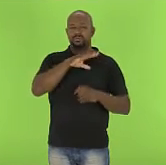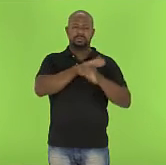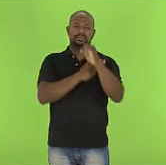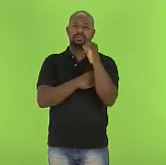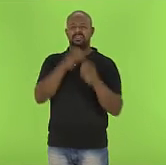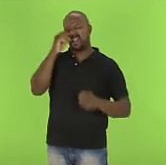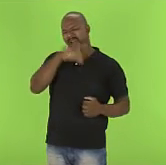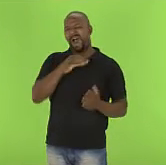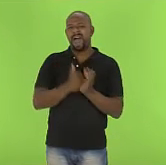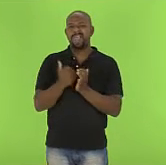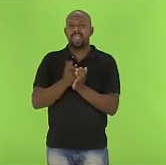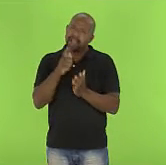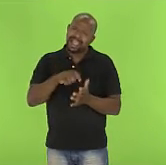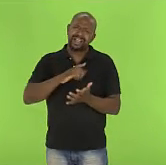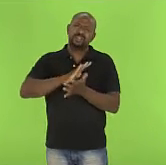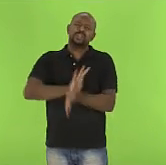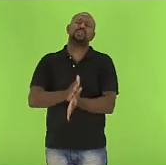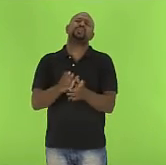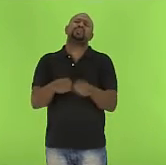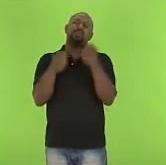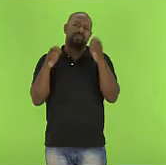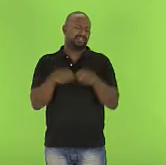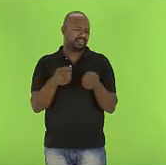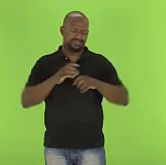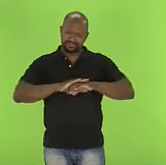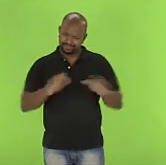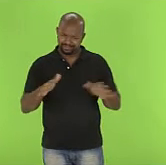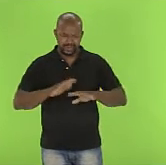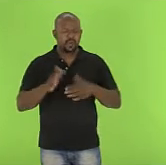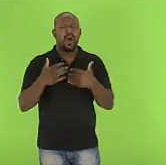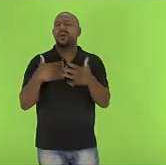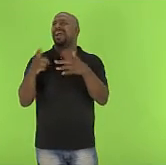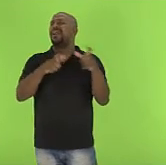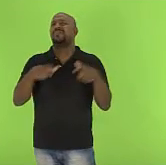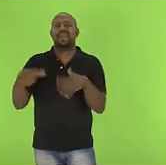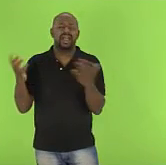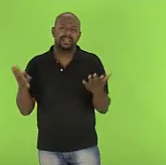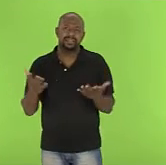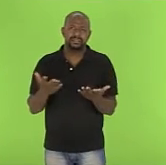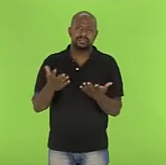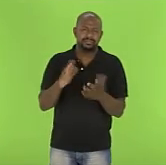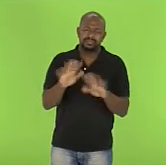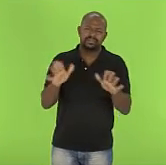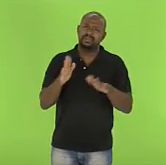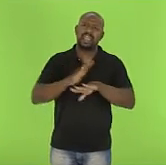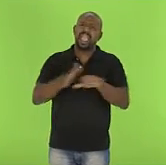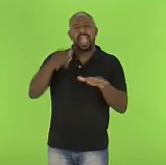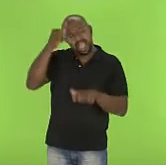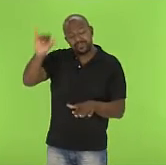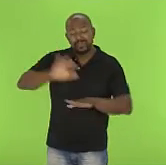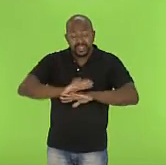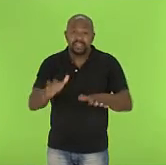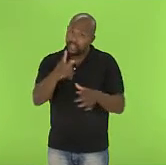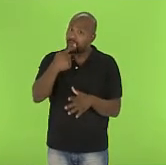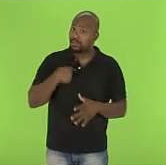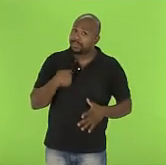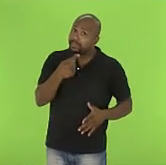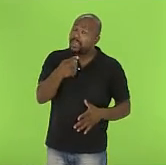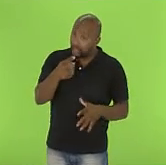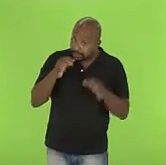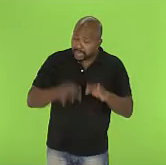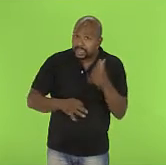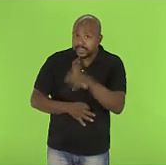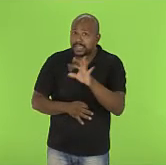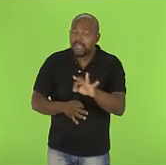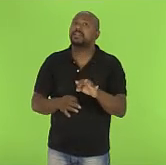poder. Abuso de poder é destrutivo, é completamente destrutivo em qualquer lugar. Então, evitem, e vai por